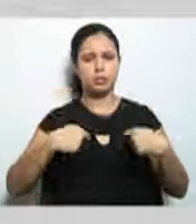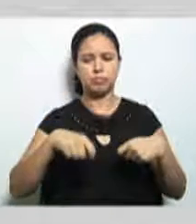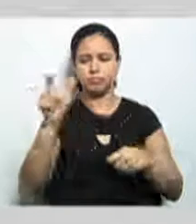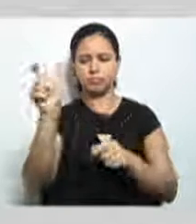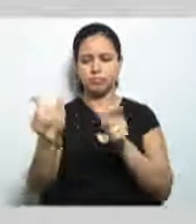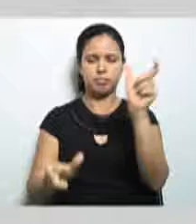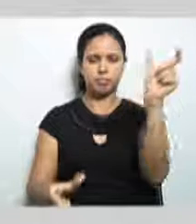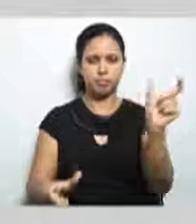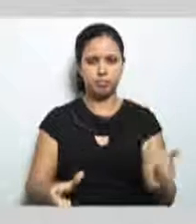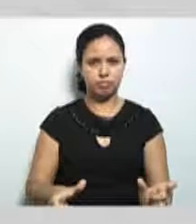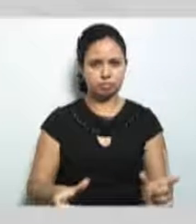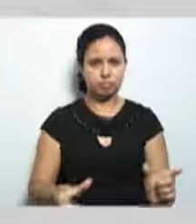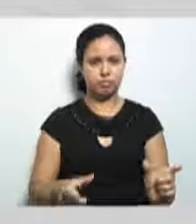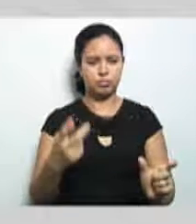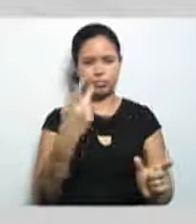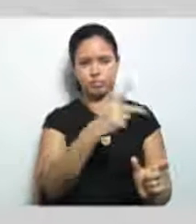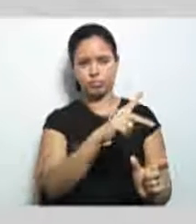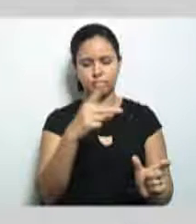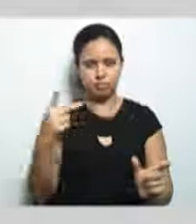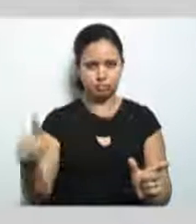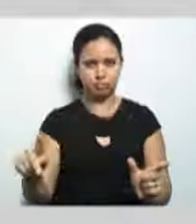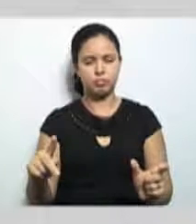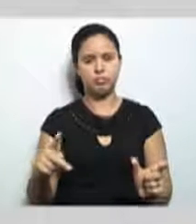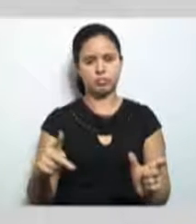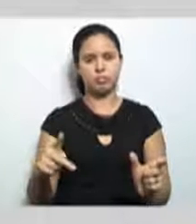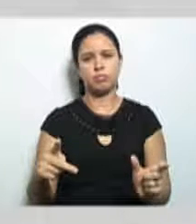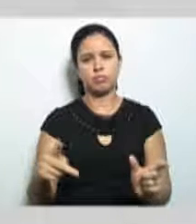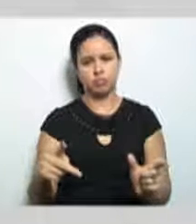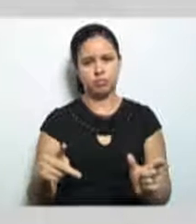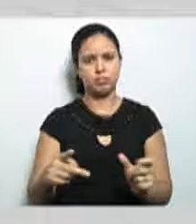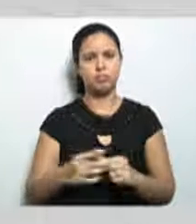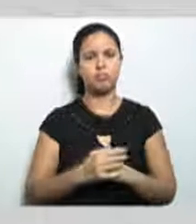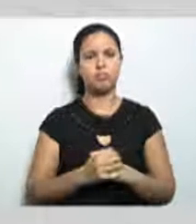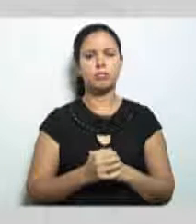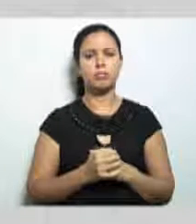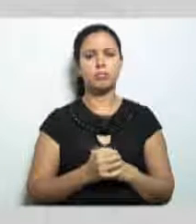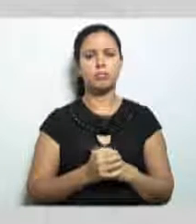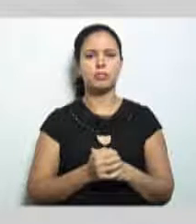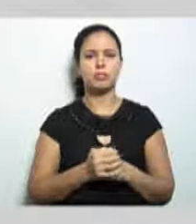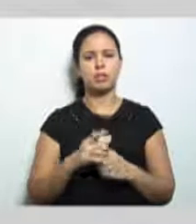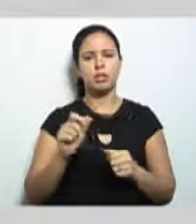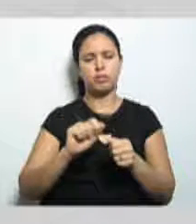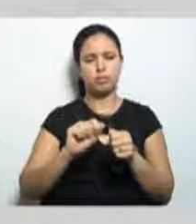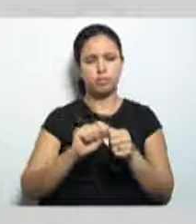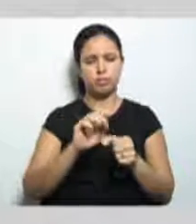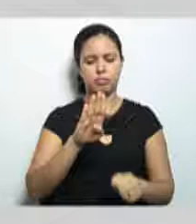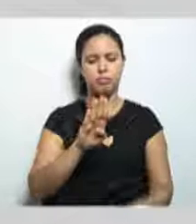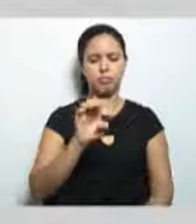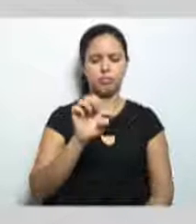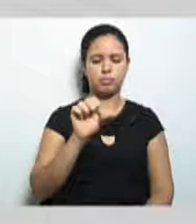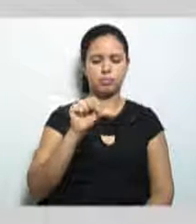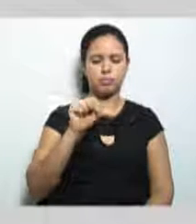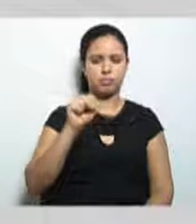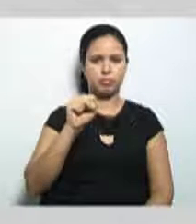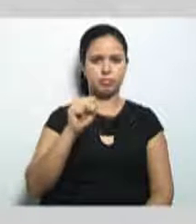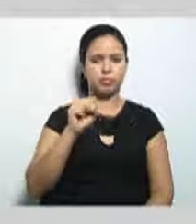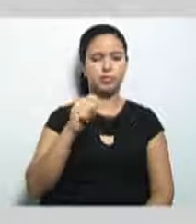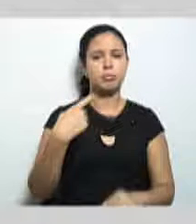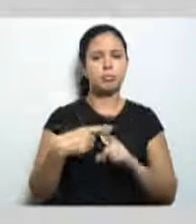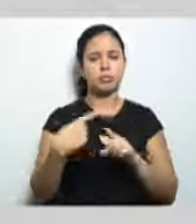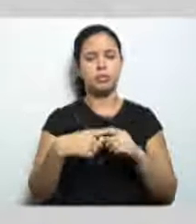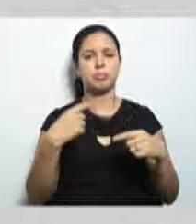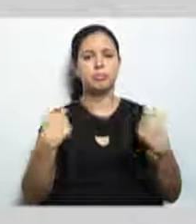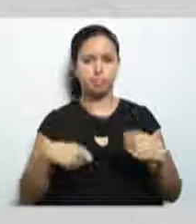necessidade determinada pelas suas condições naturais. Então, nós produzimos esses bens porque nós necessitamos deles, porque eles nos